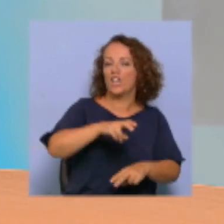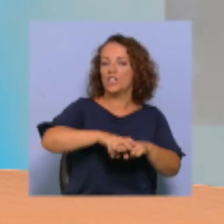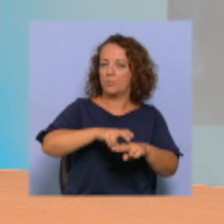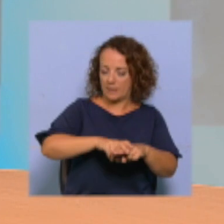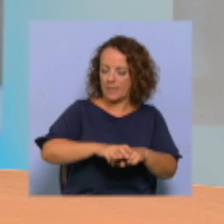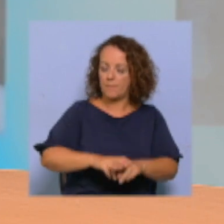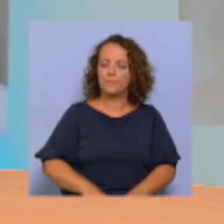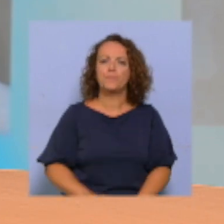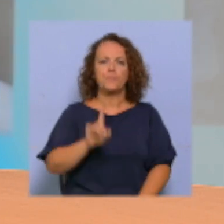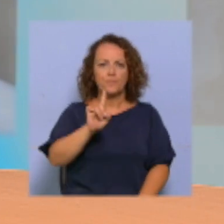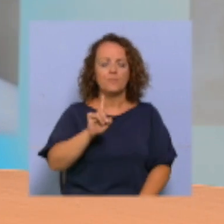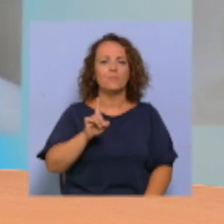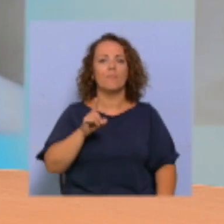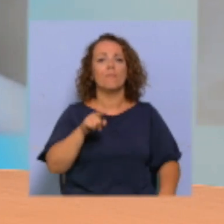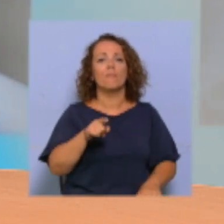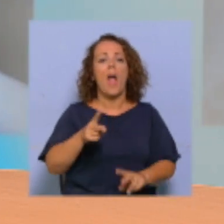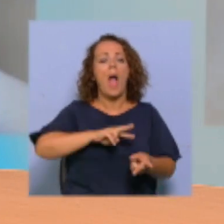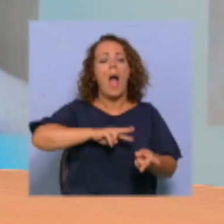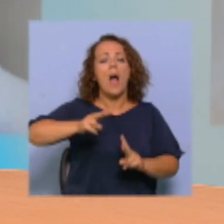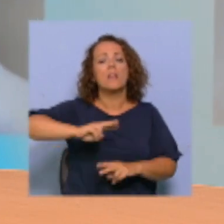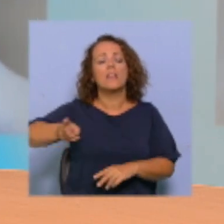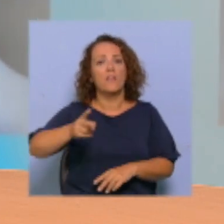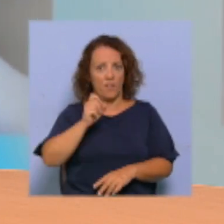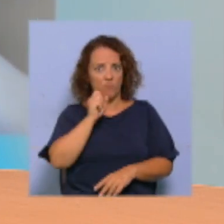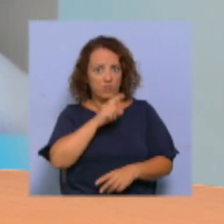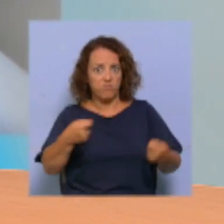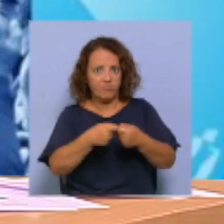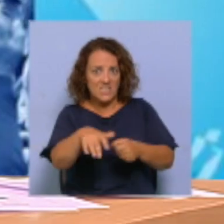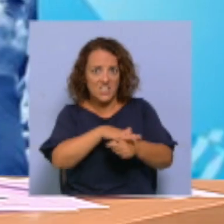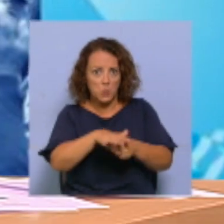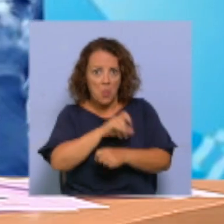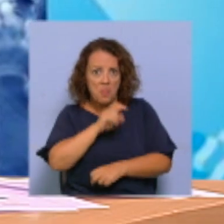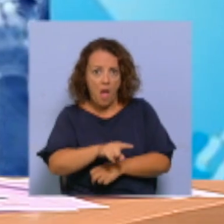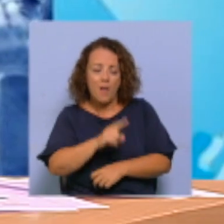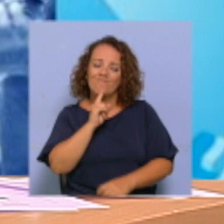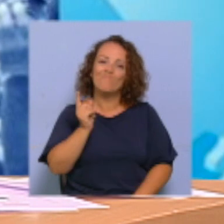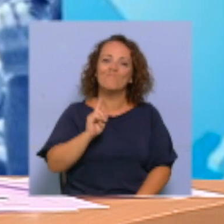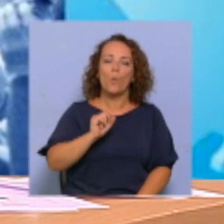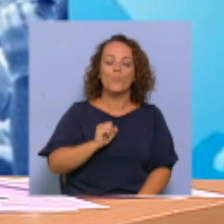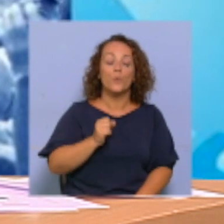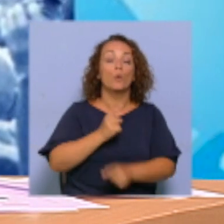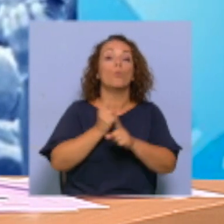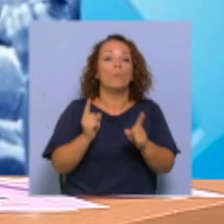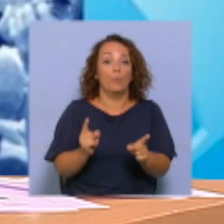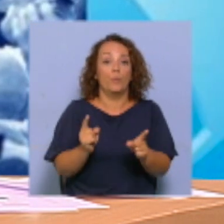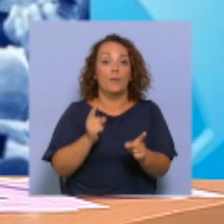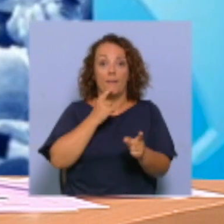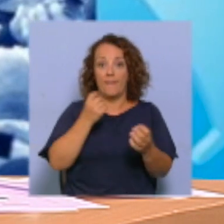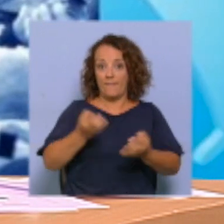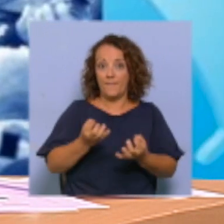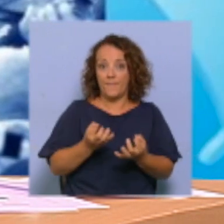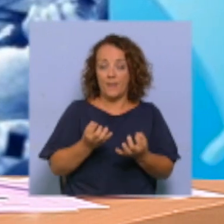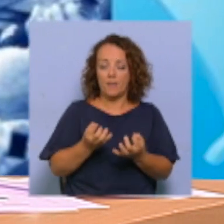destas. A questão da alternativa seria uma solução para casos como este? Não seria, porque de facto a